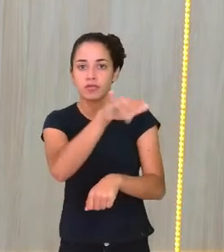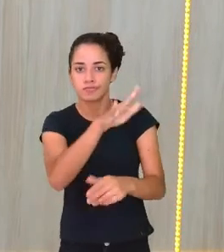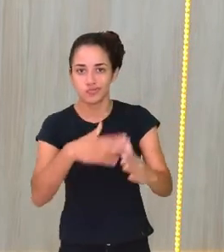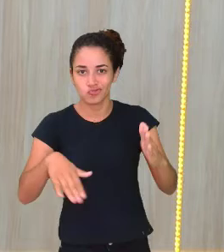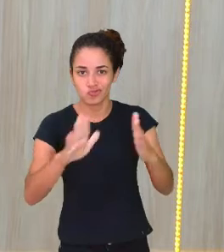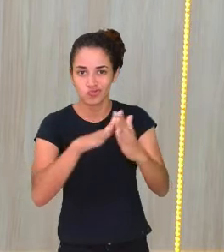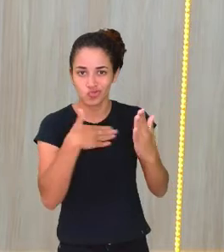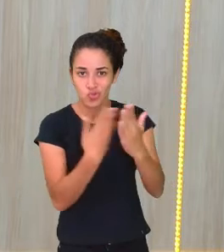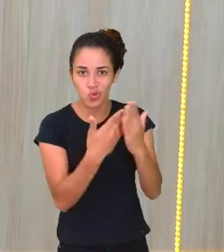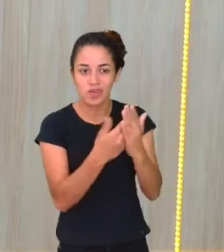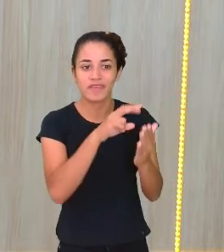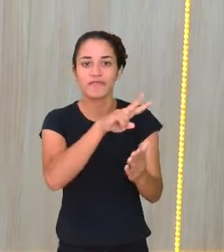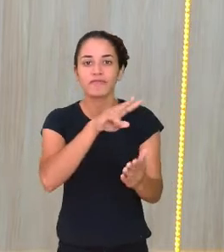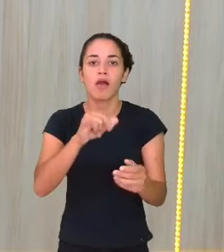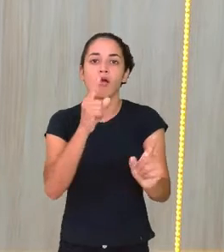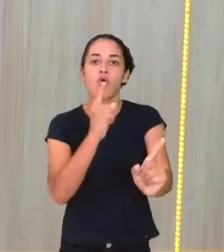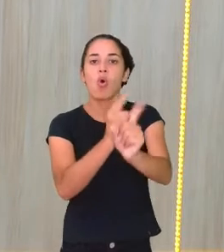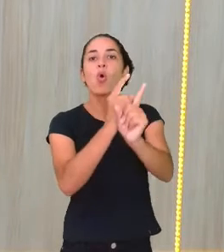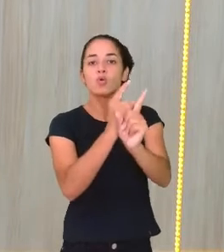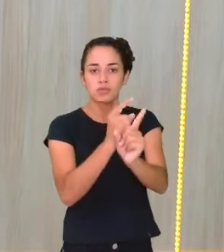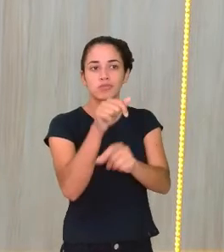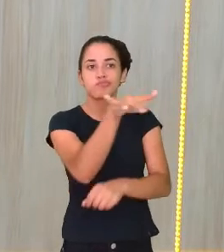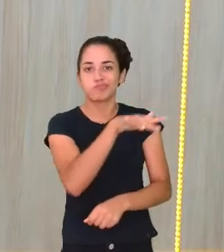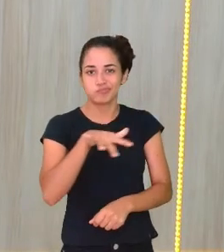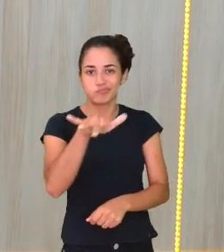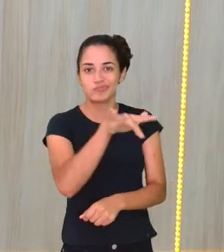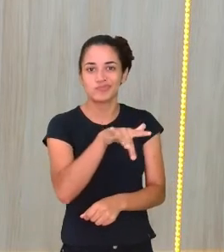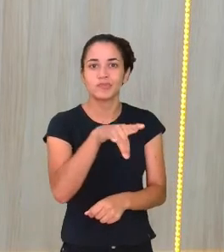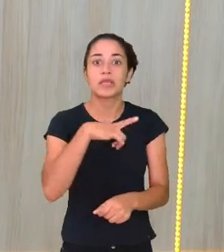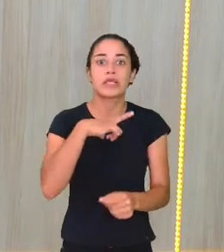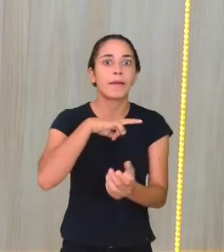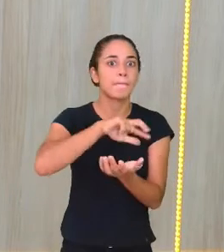ele já vai encontrar esse cenário com